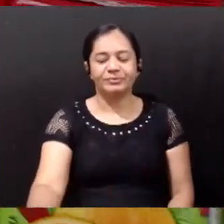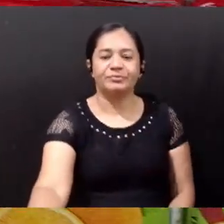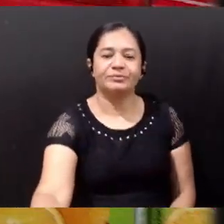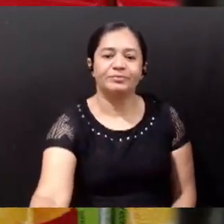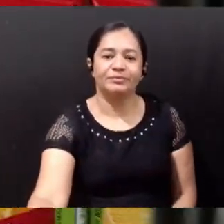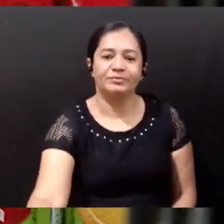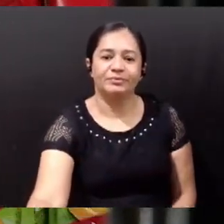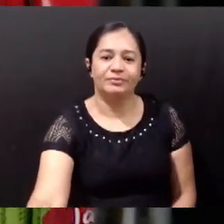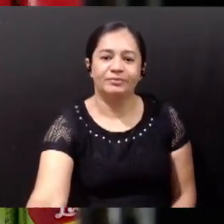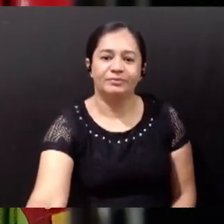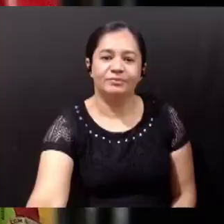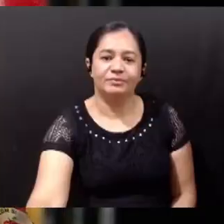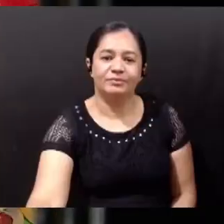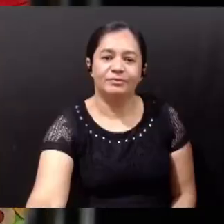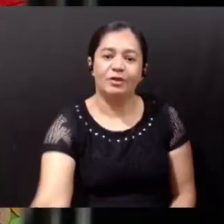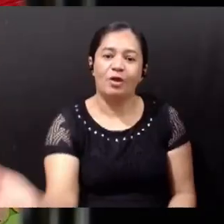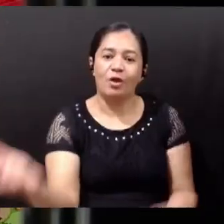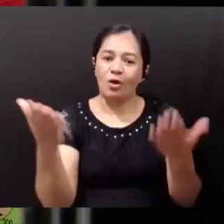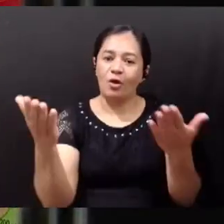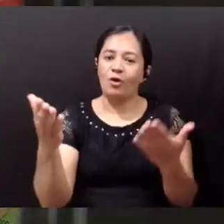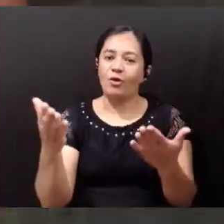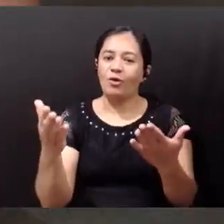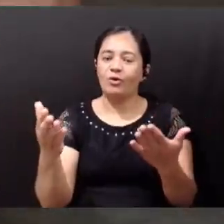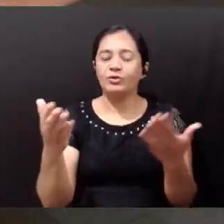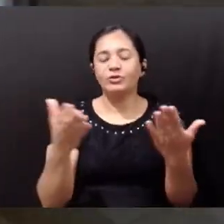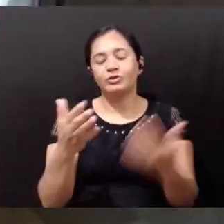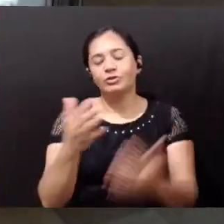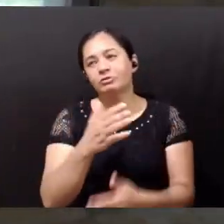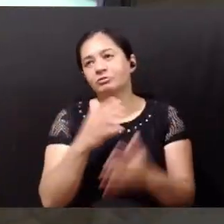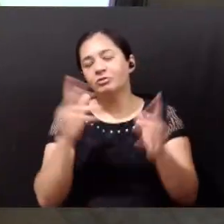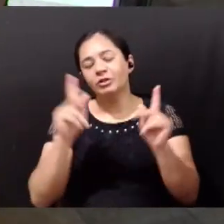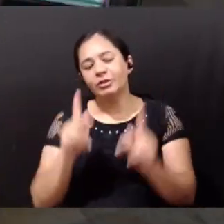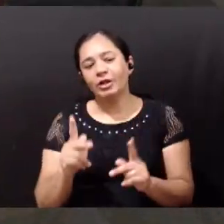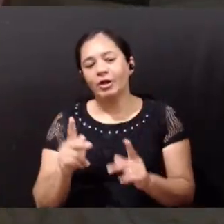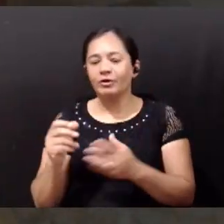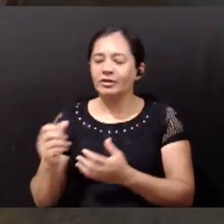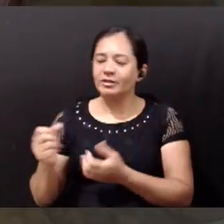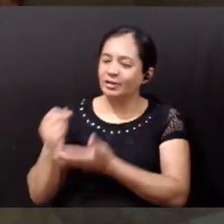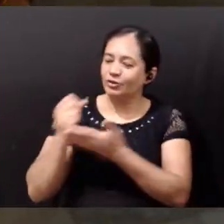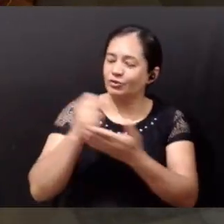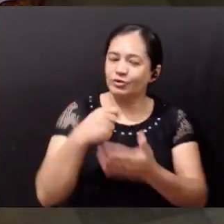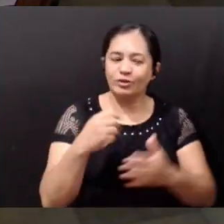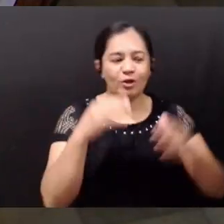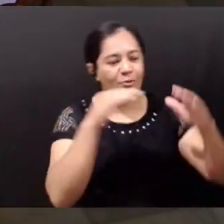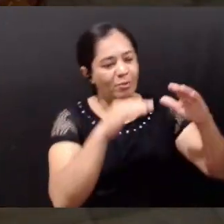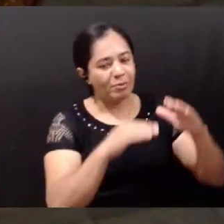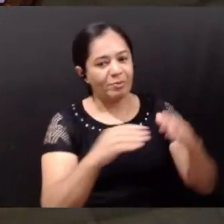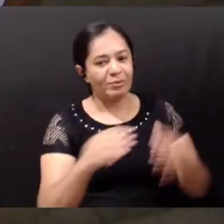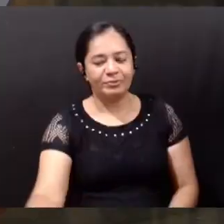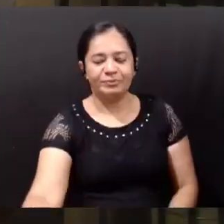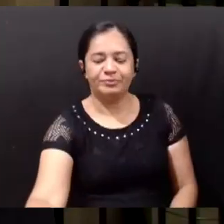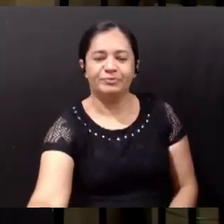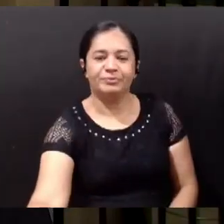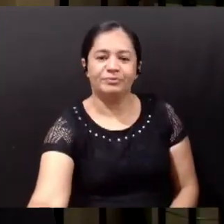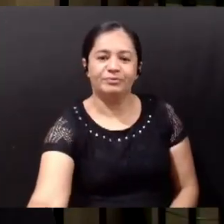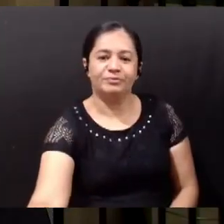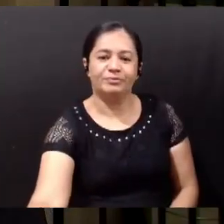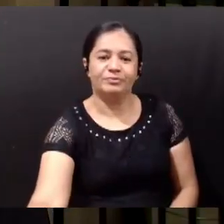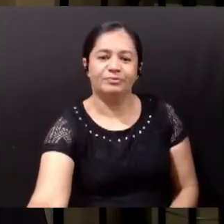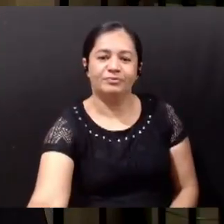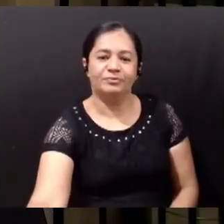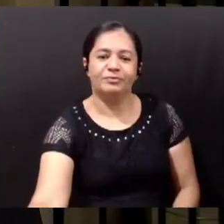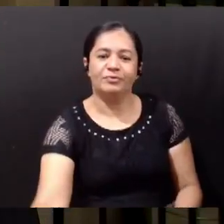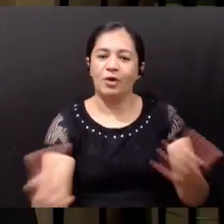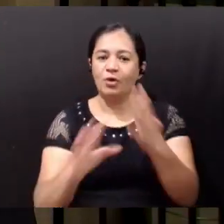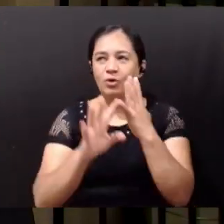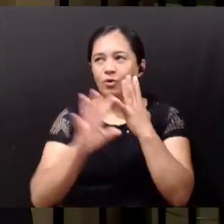eles nos ajudam a trazer a caixa para a gente abastecer e hoje eles fazem uma fila, eles respeitam, né, o momento